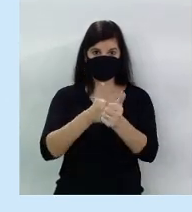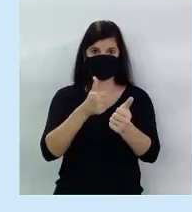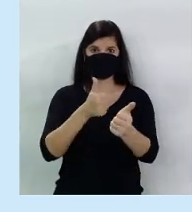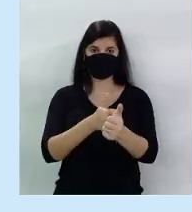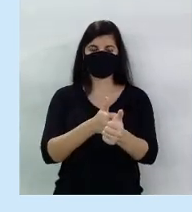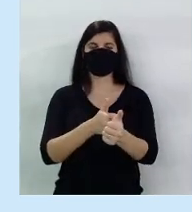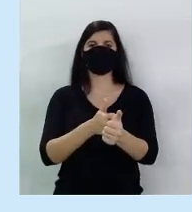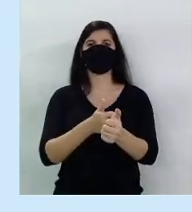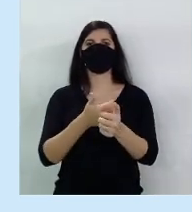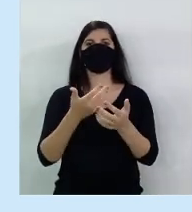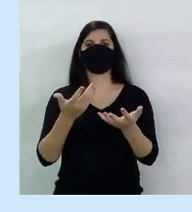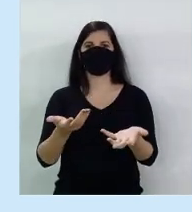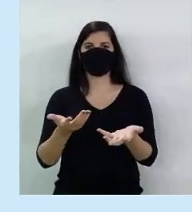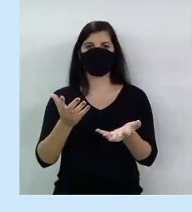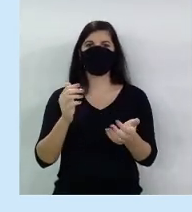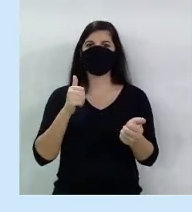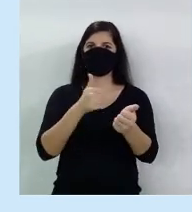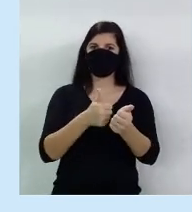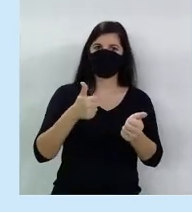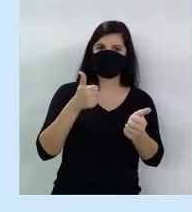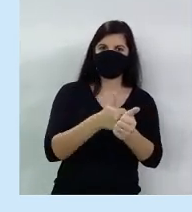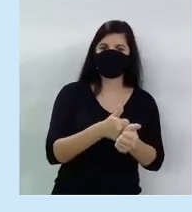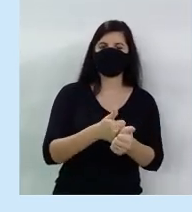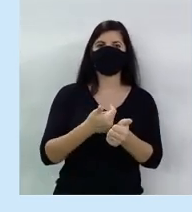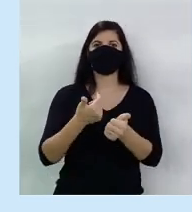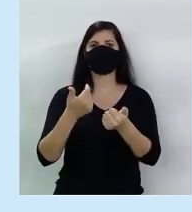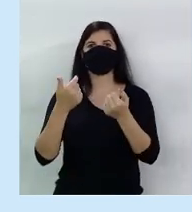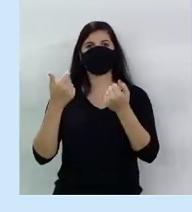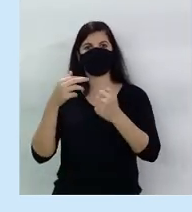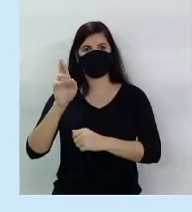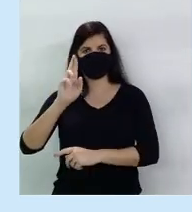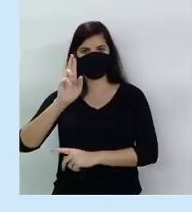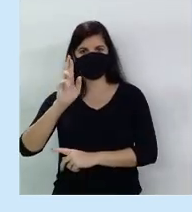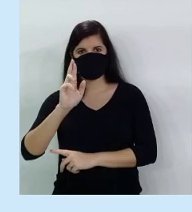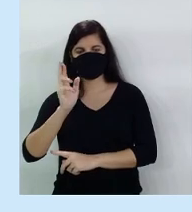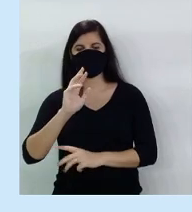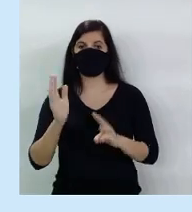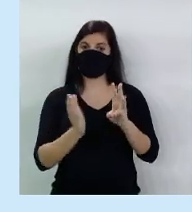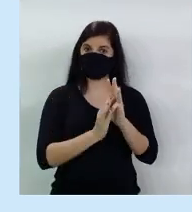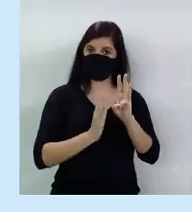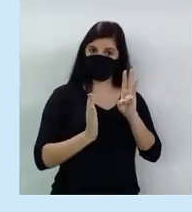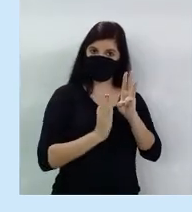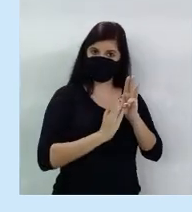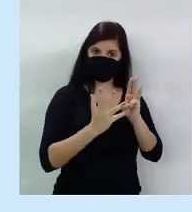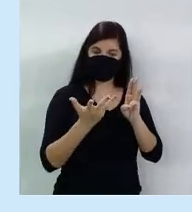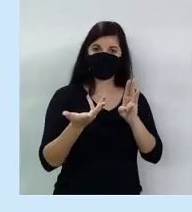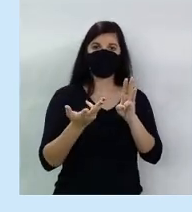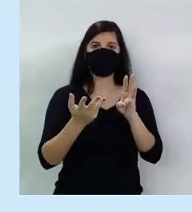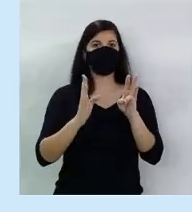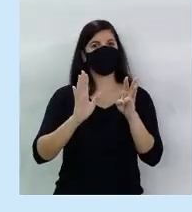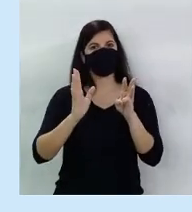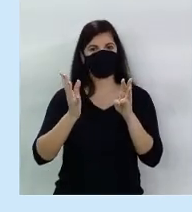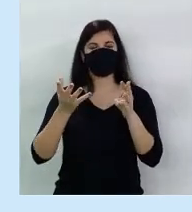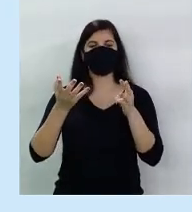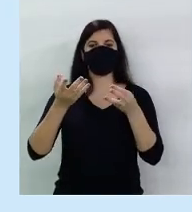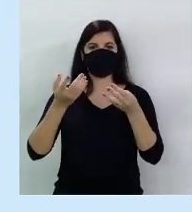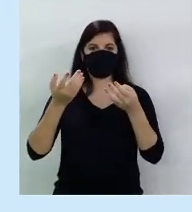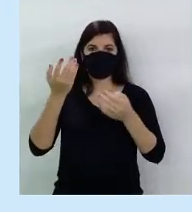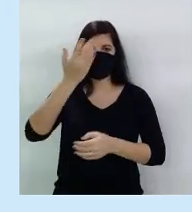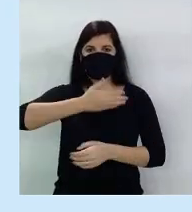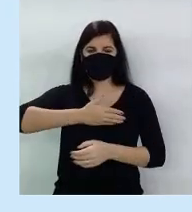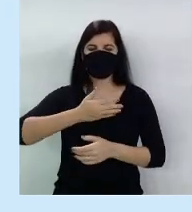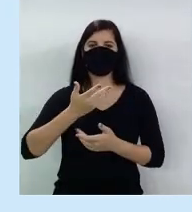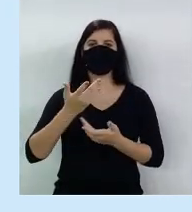Então vejam só, aqueles que seguem as tradições religiosas indígenas declarados segundo o censo,